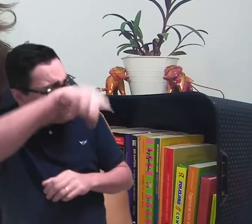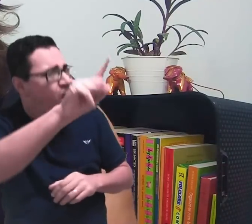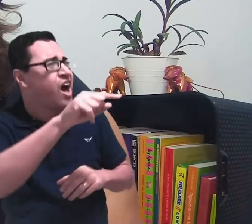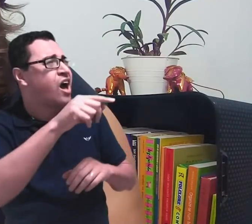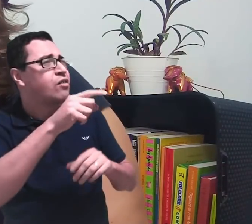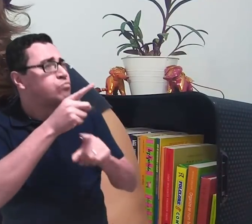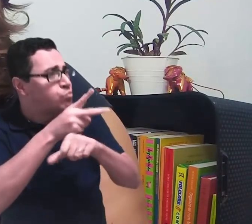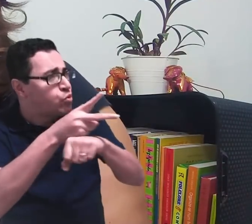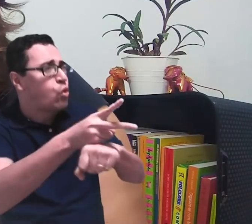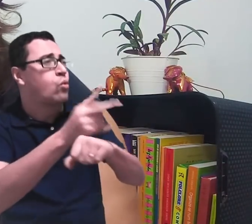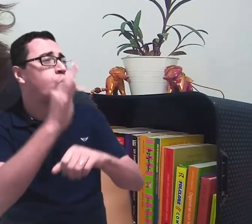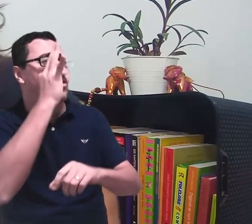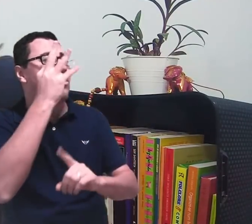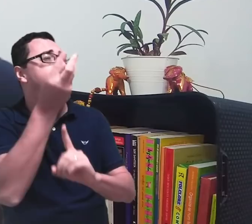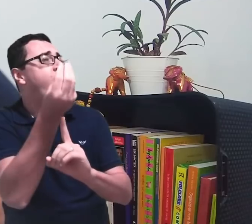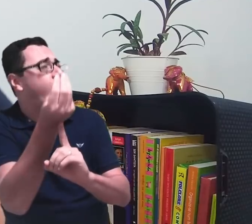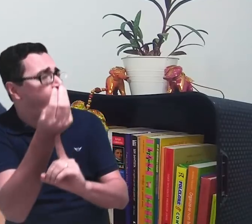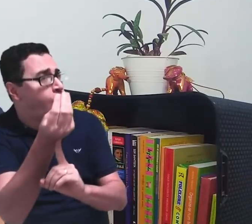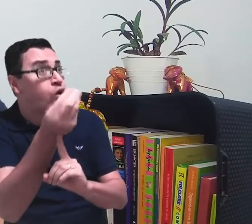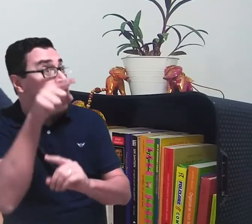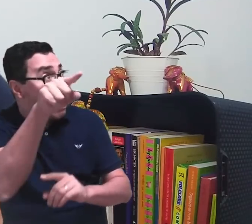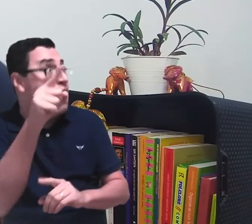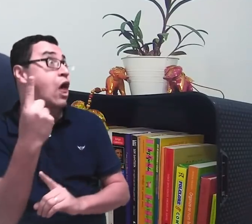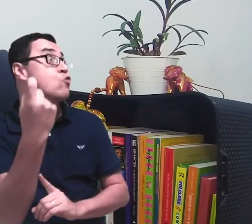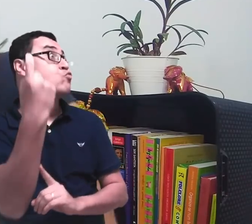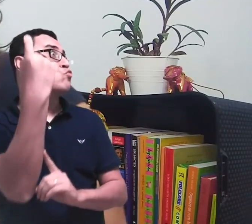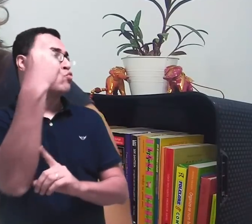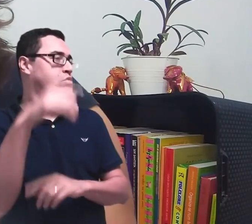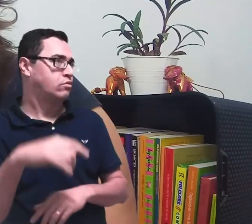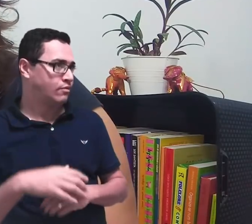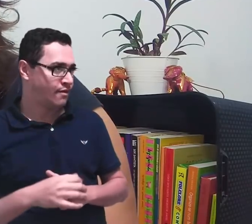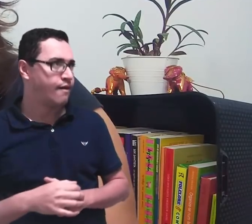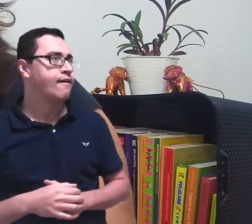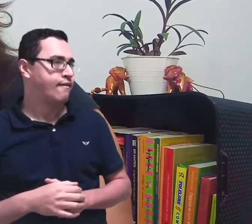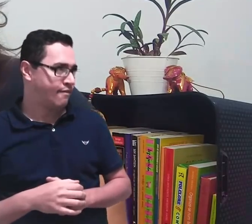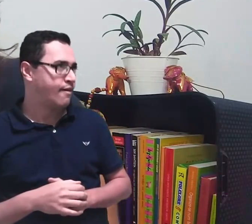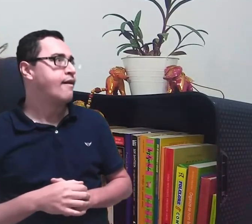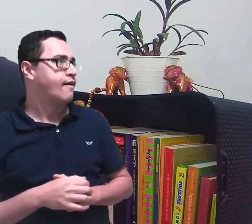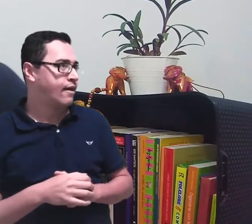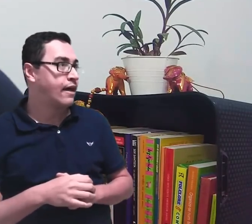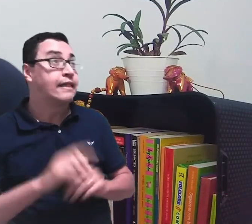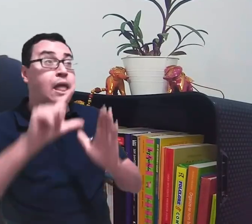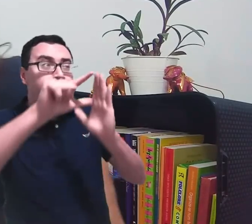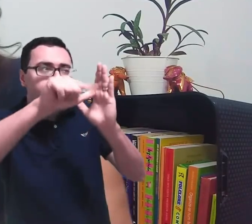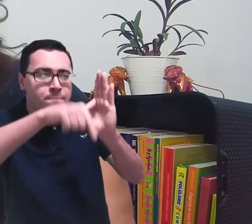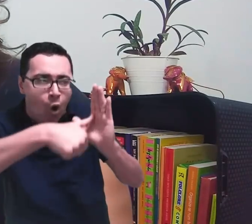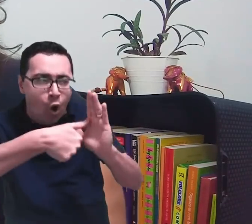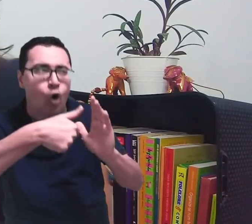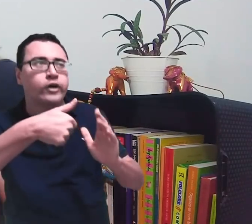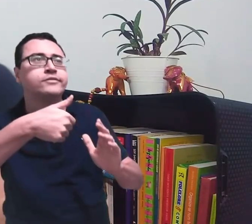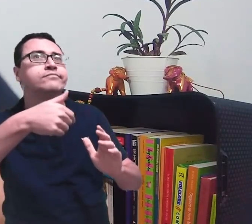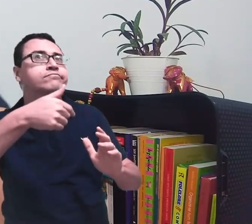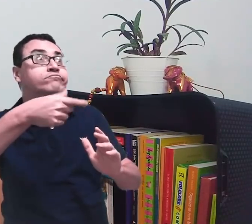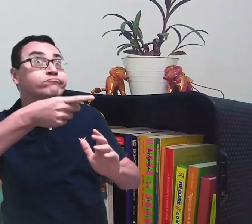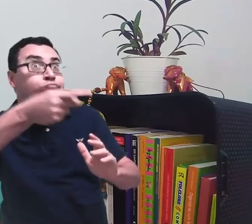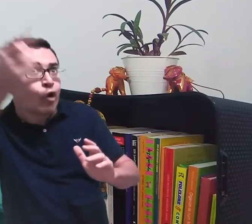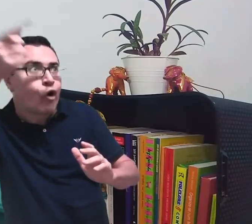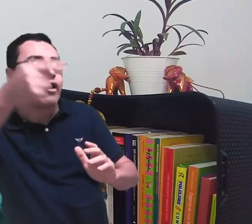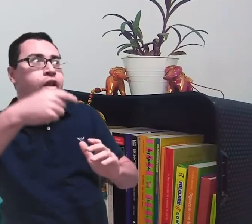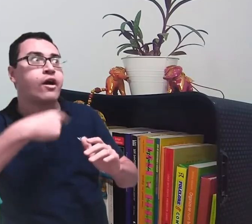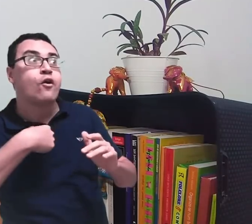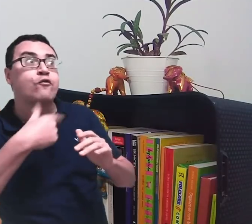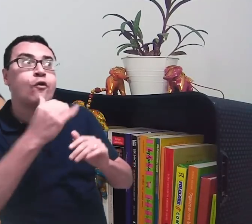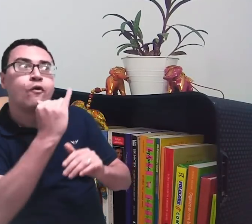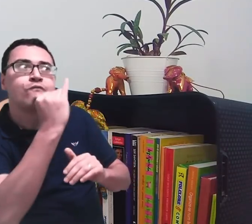mundo. Quando voltar para se despedir, eu lhe darei de presente um segredo. O Pequeno Príncipe